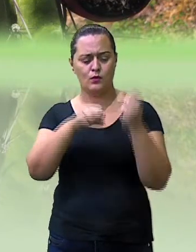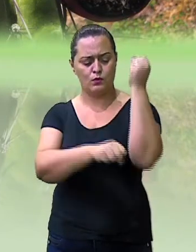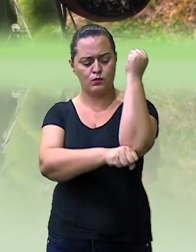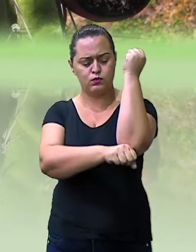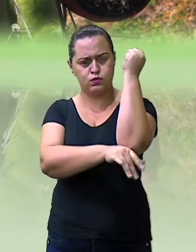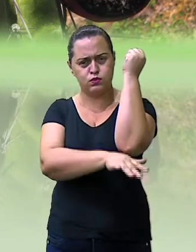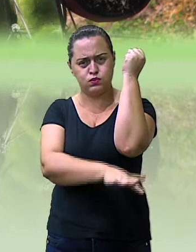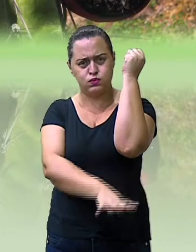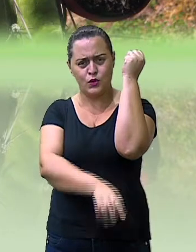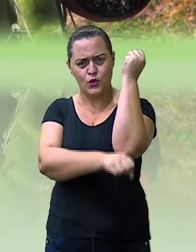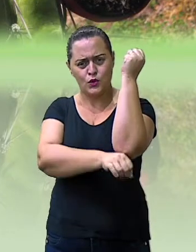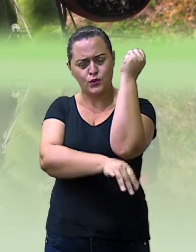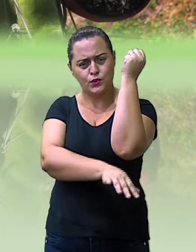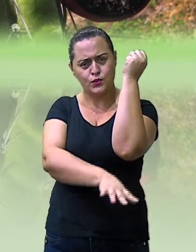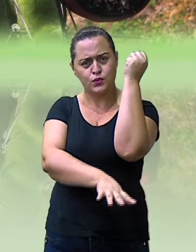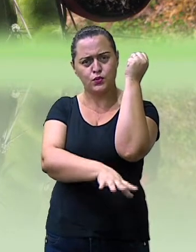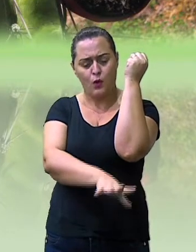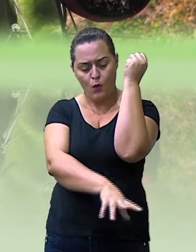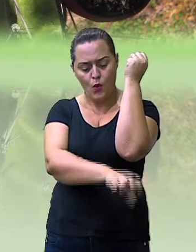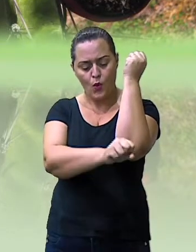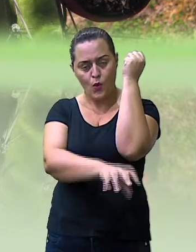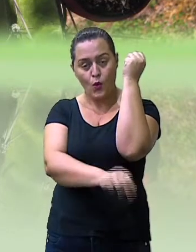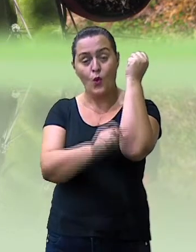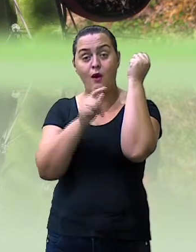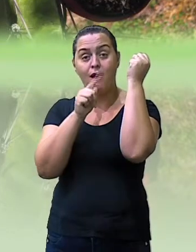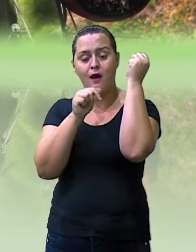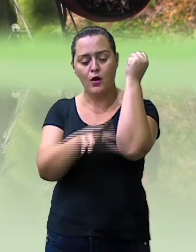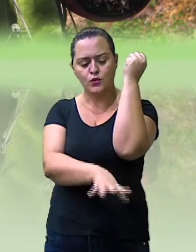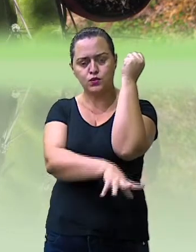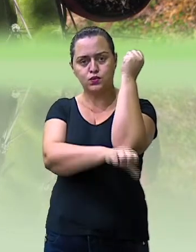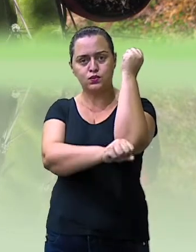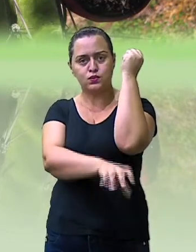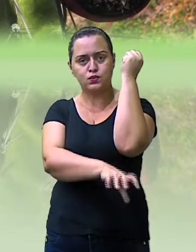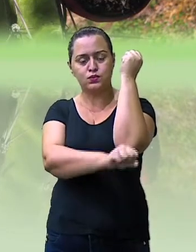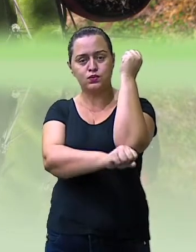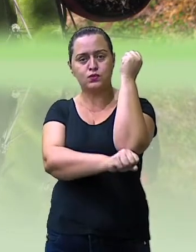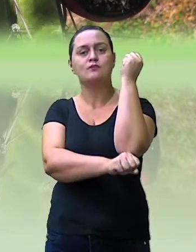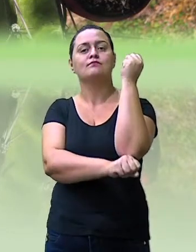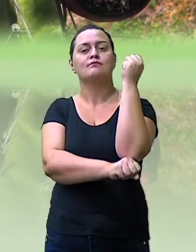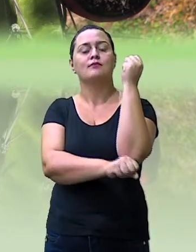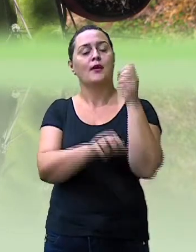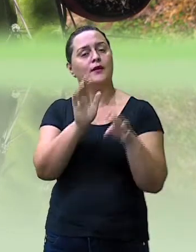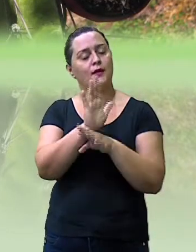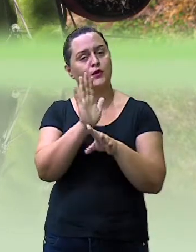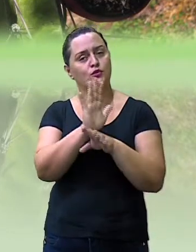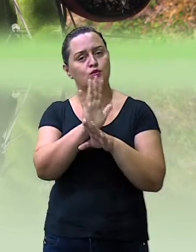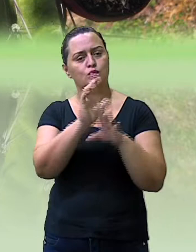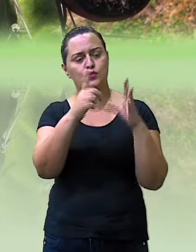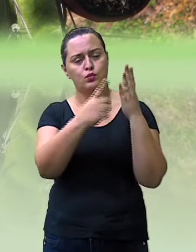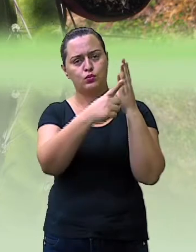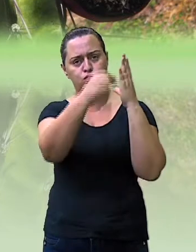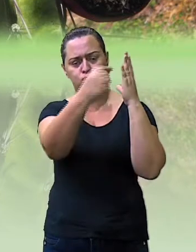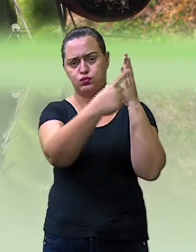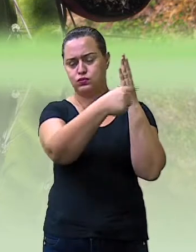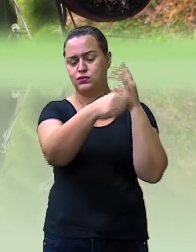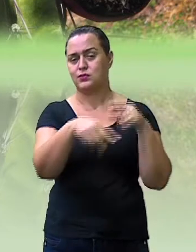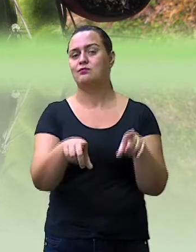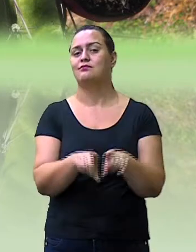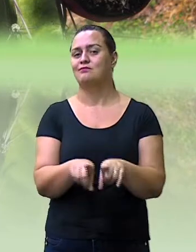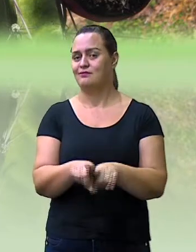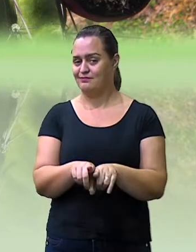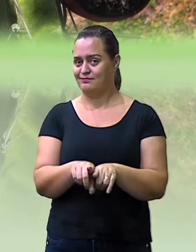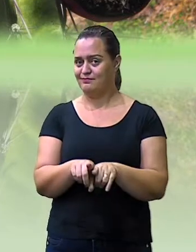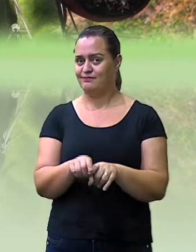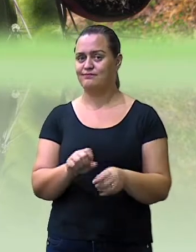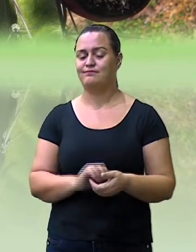solo. E eles não perdem as folhas. Outras plantas possuem mecanismo fisiológico,